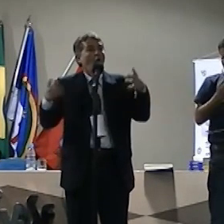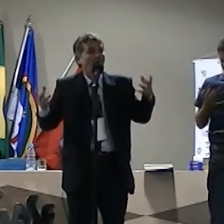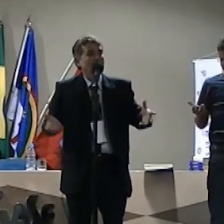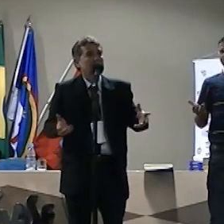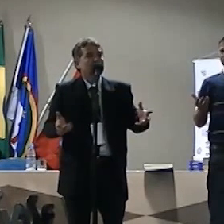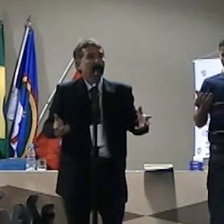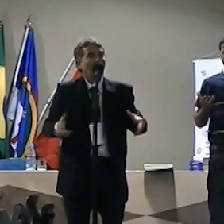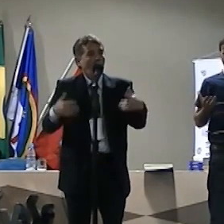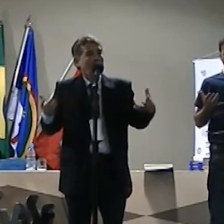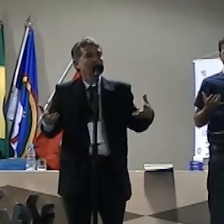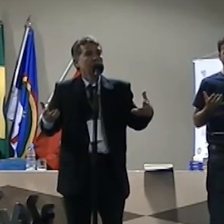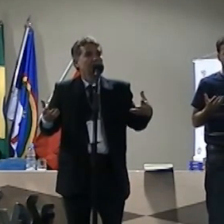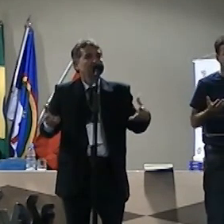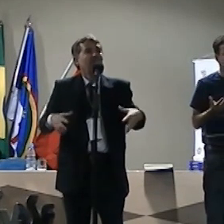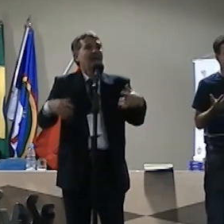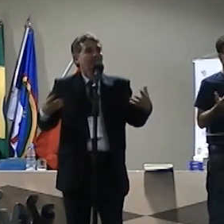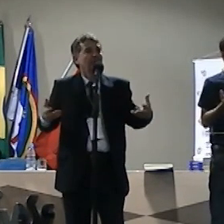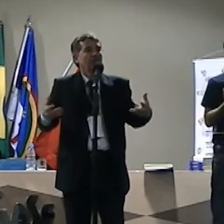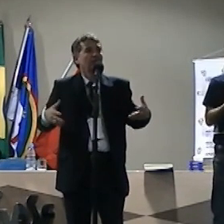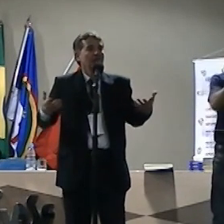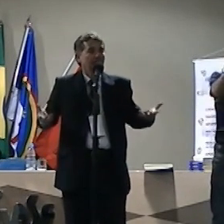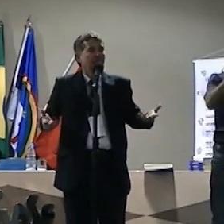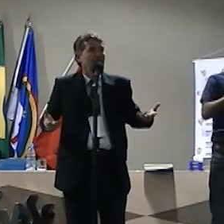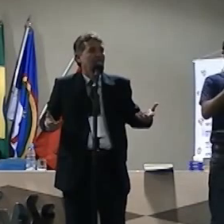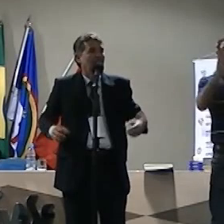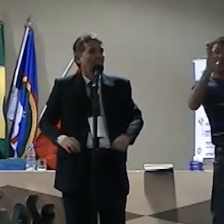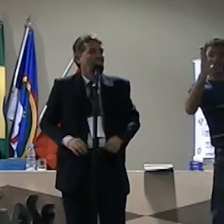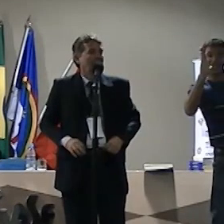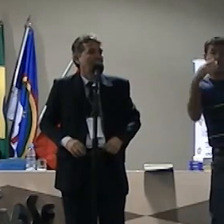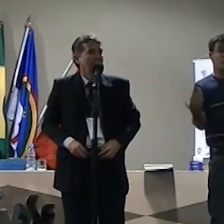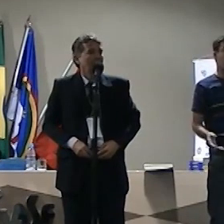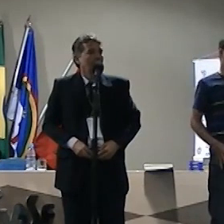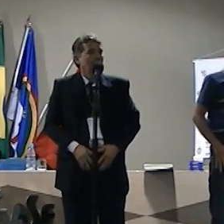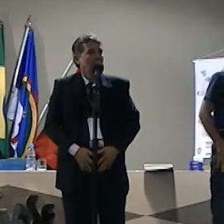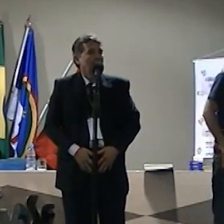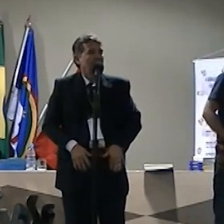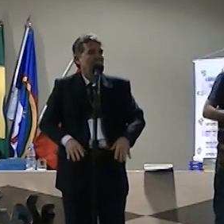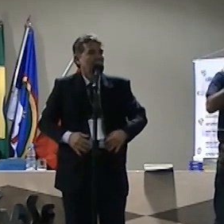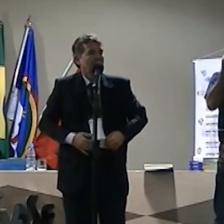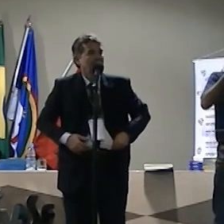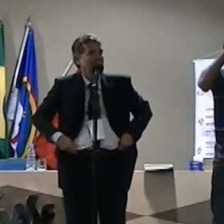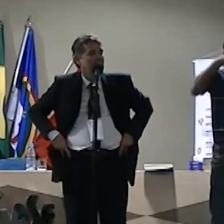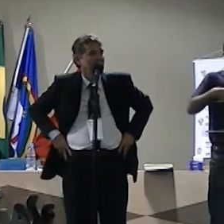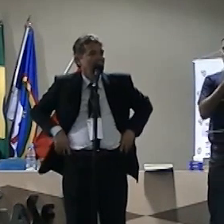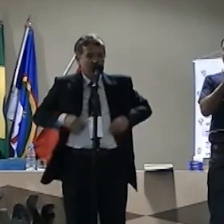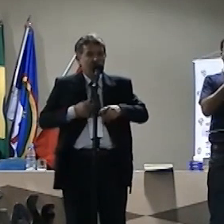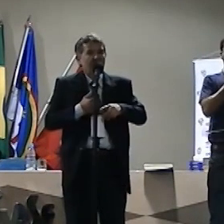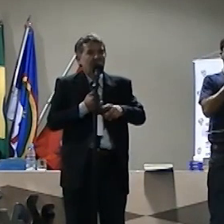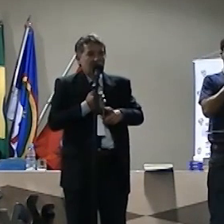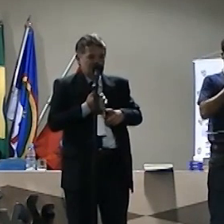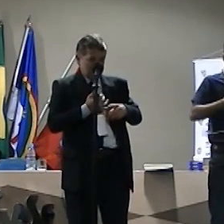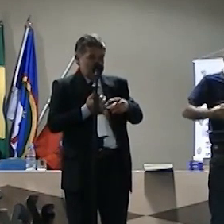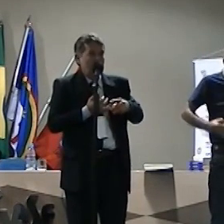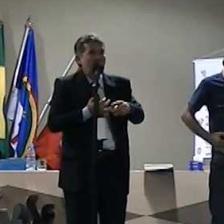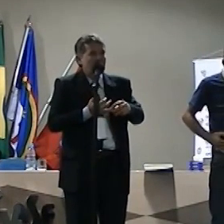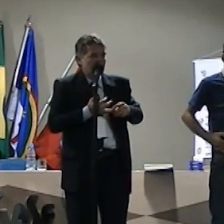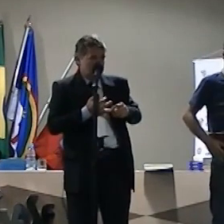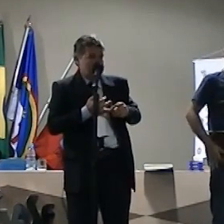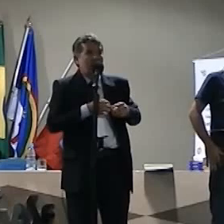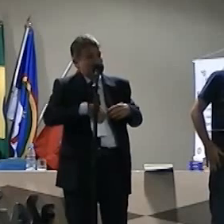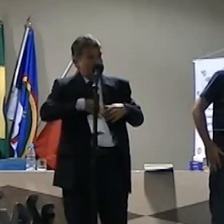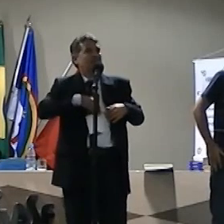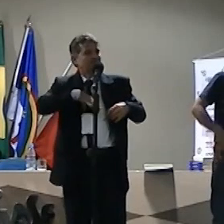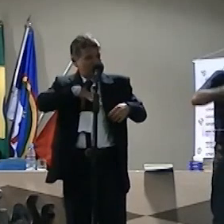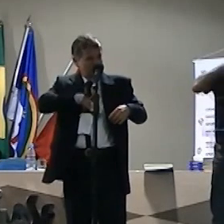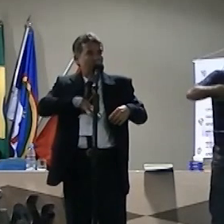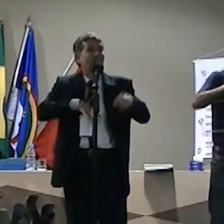de órgãos da reprodução feminina? Ovário, útero, vagina, acabou-se. Nidação,